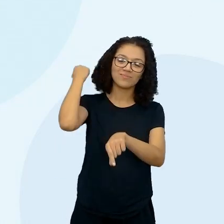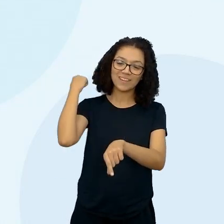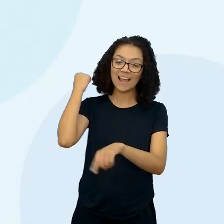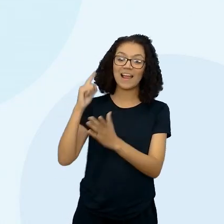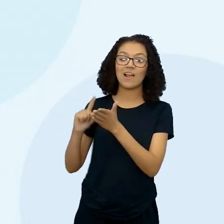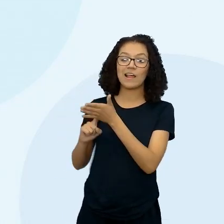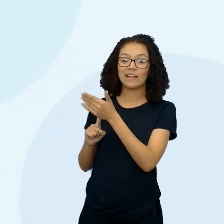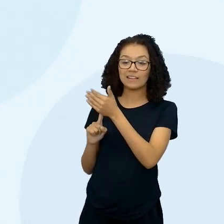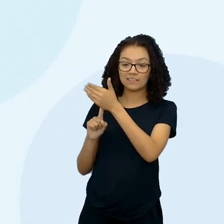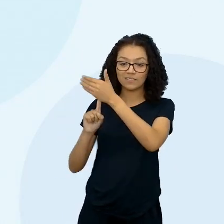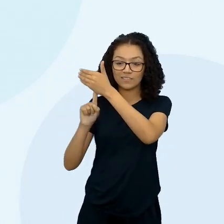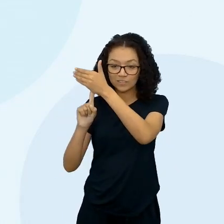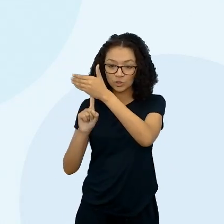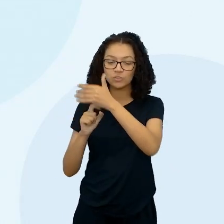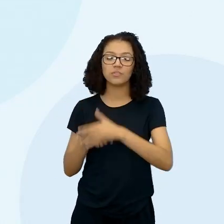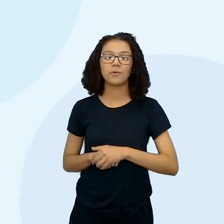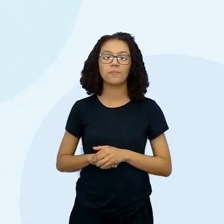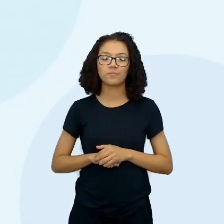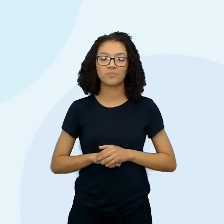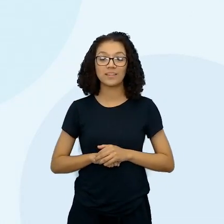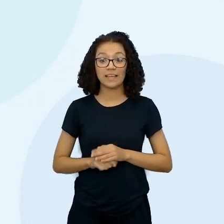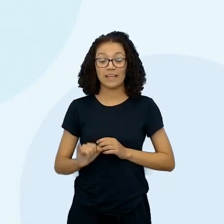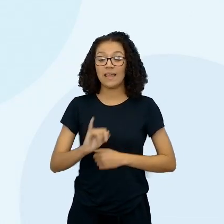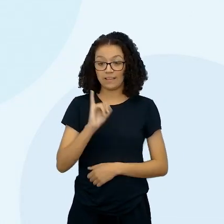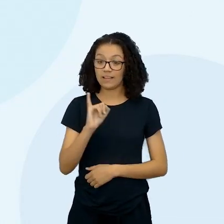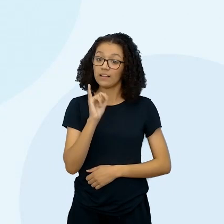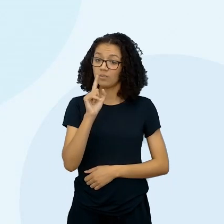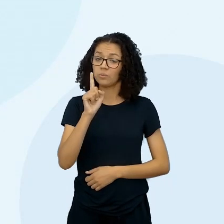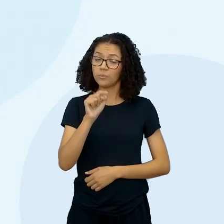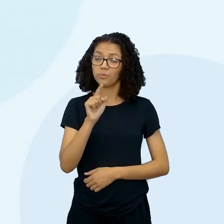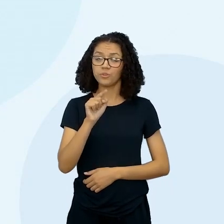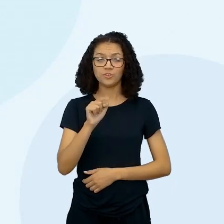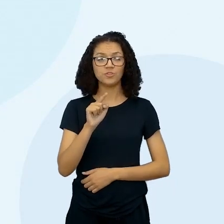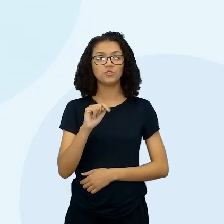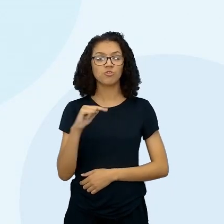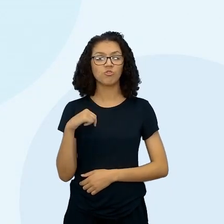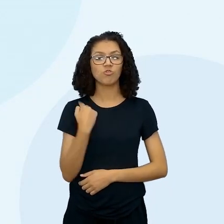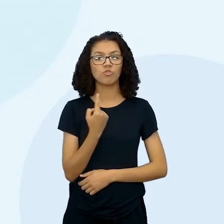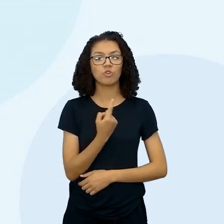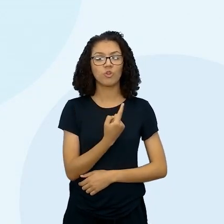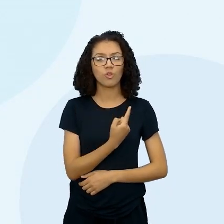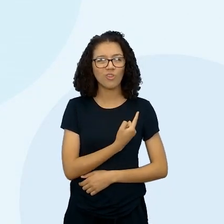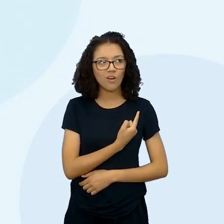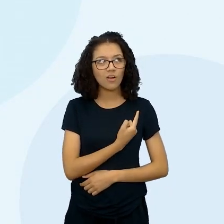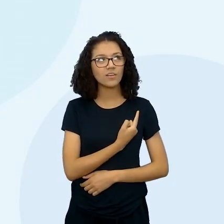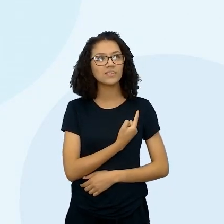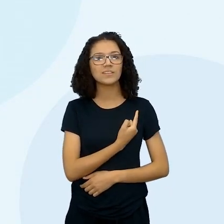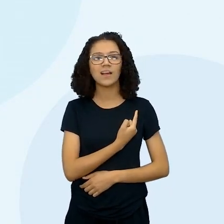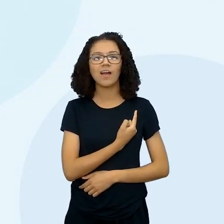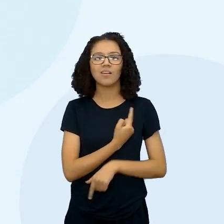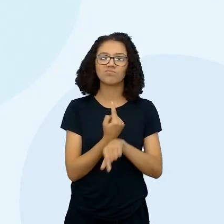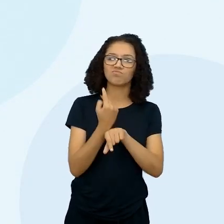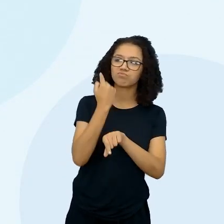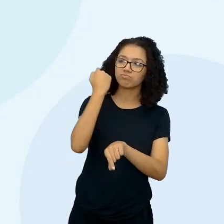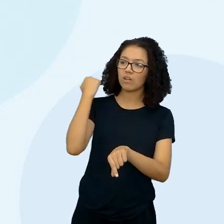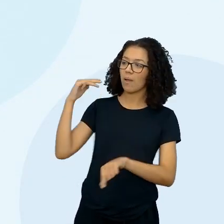tratou a questão do pensamento criativo, que é muito importante a gente desconstruir